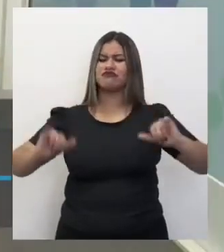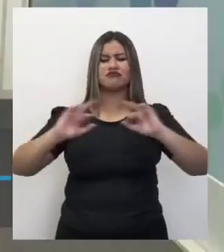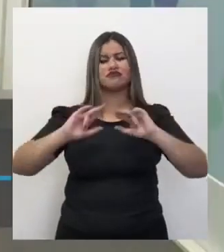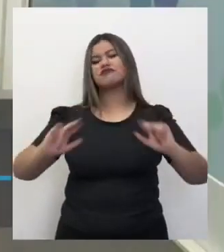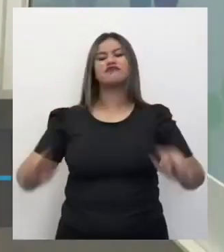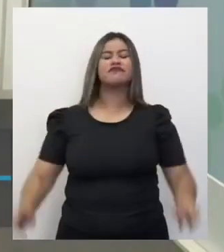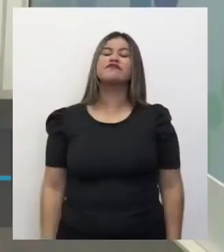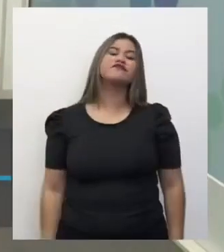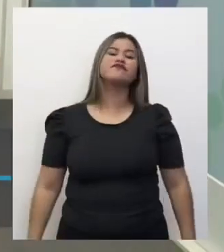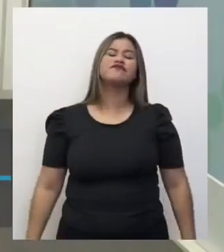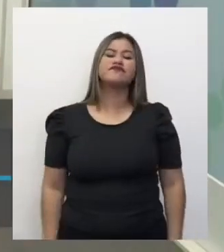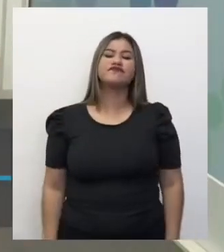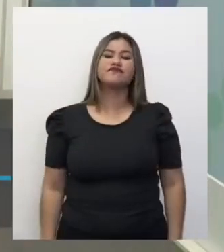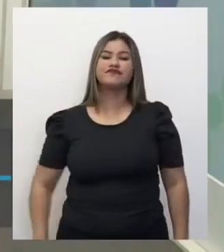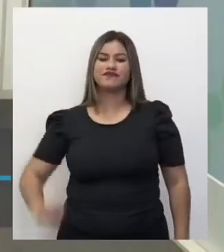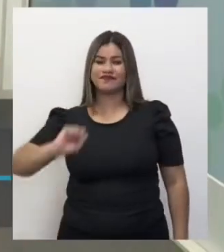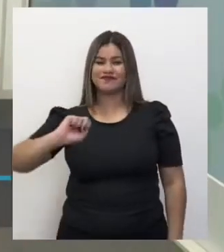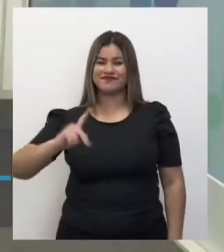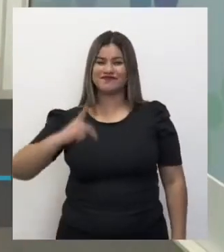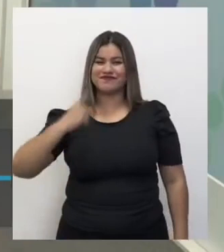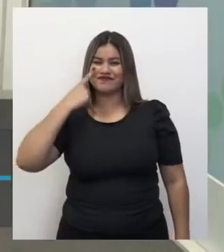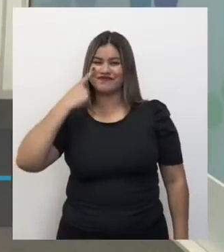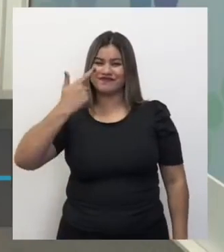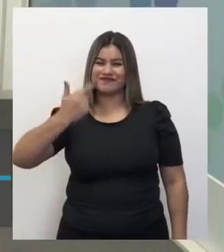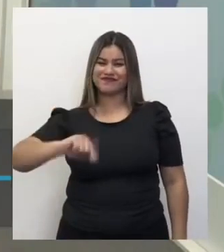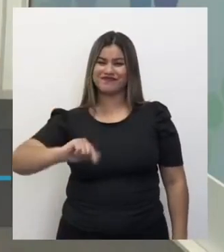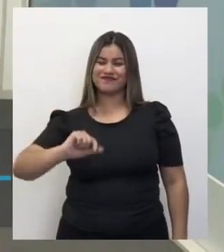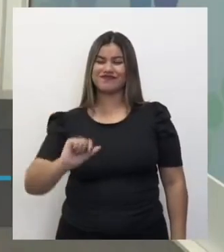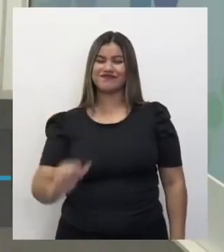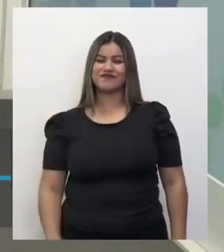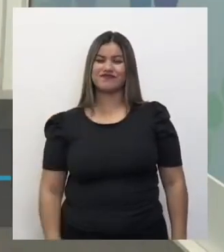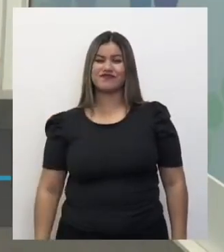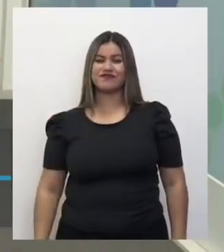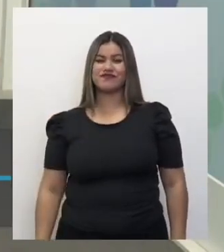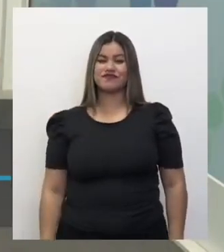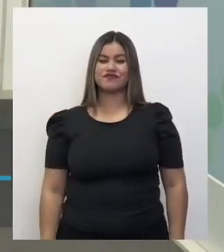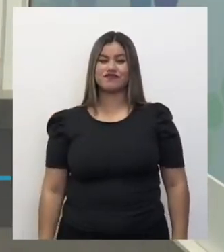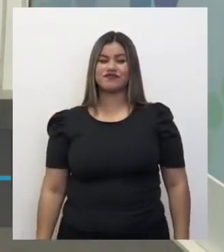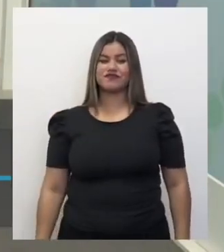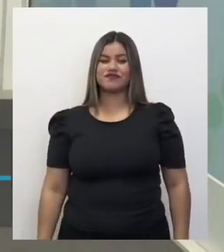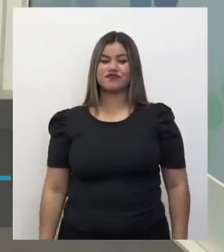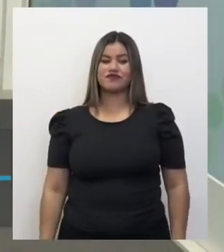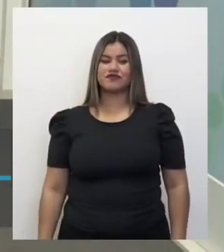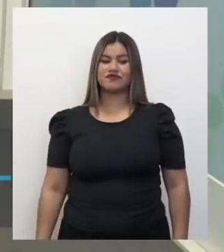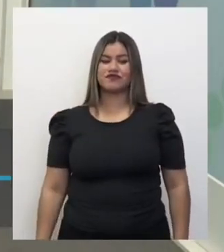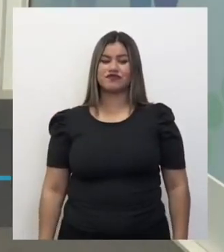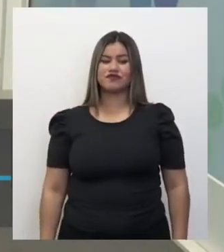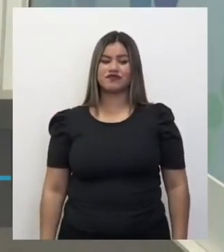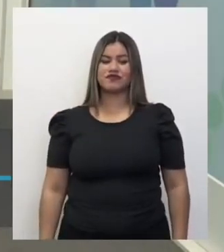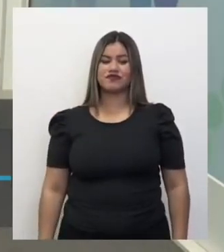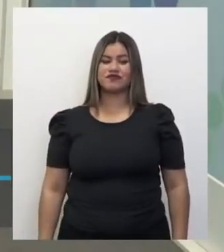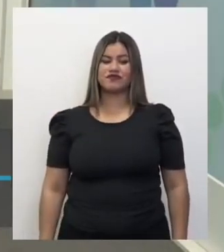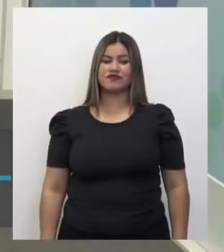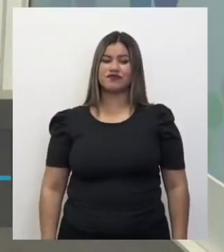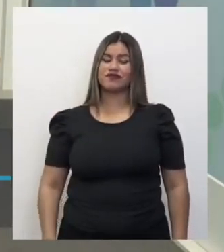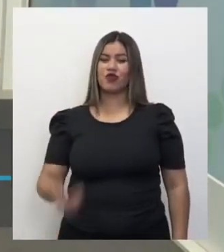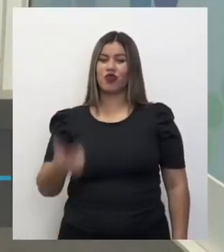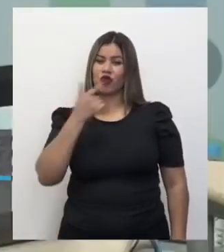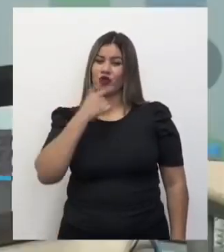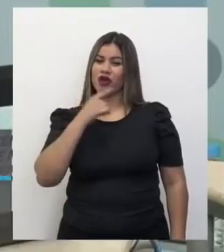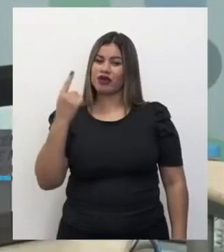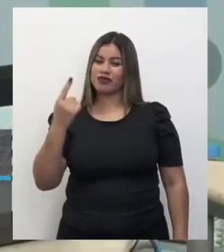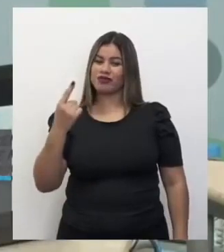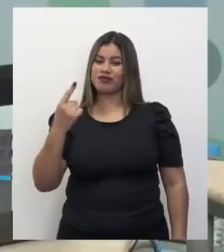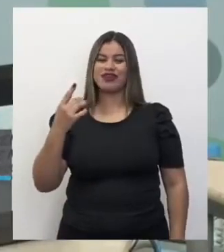Ok. Beleza, vamos para a próxima. Então, eles também estão acertando. A gente acho que vai conseguir ver só mais uma, mas eu